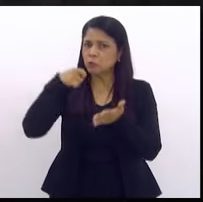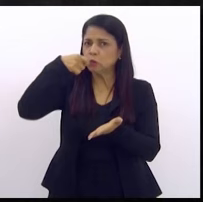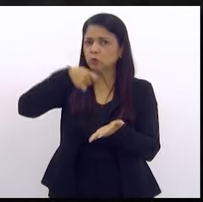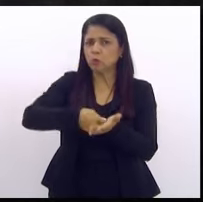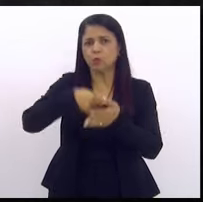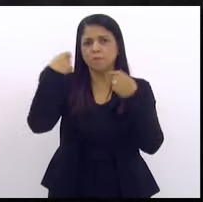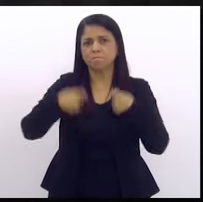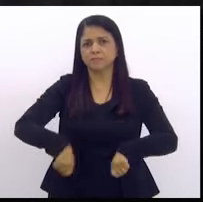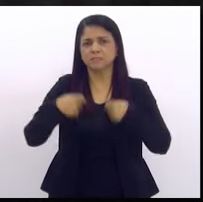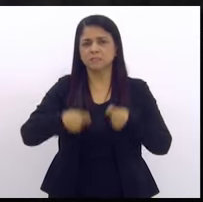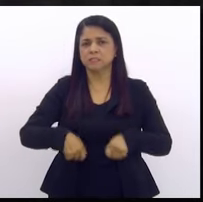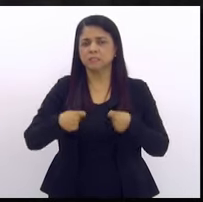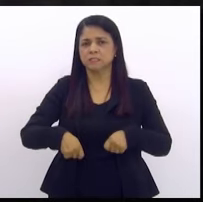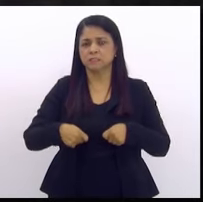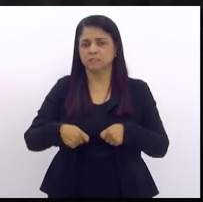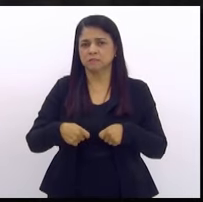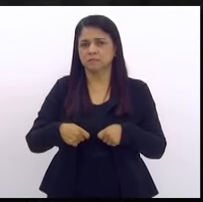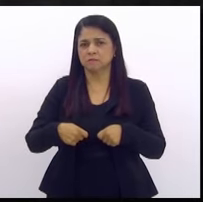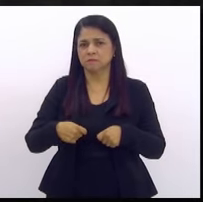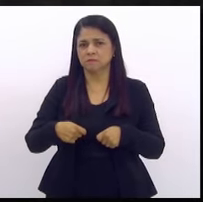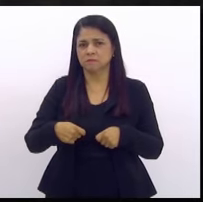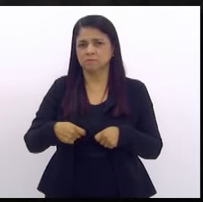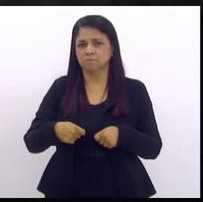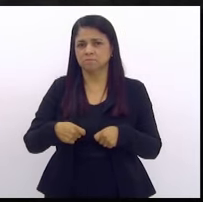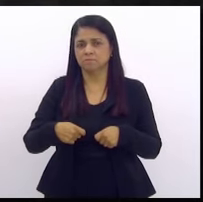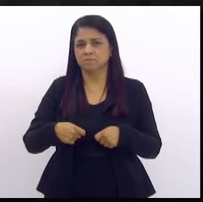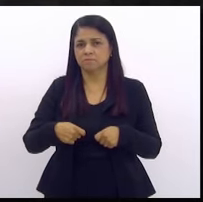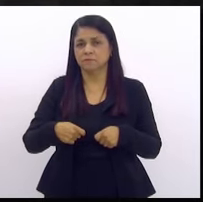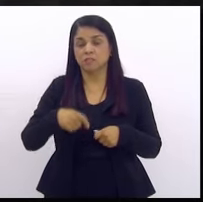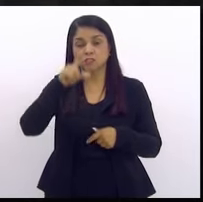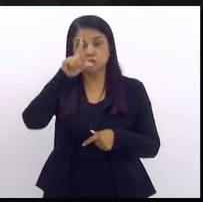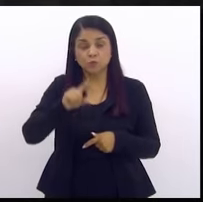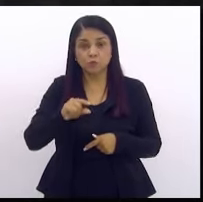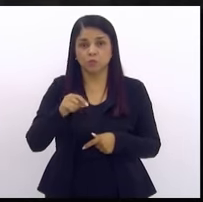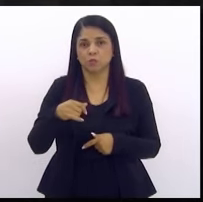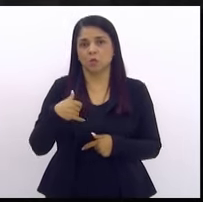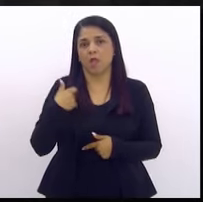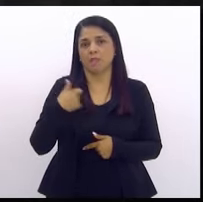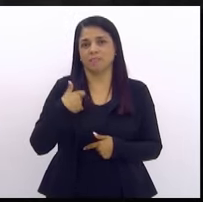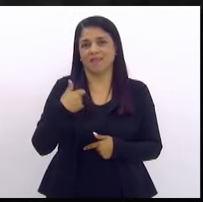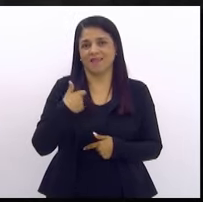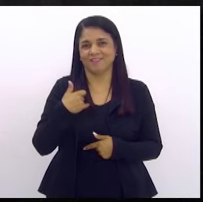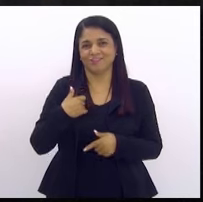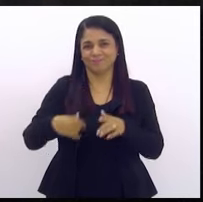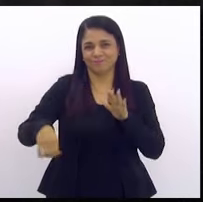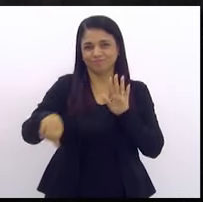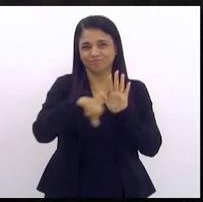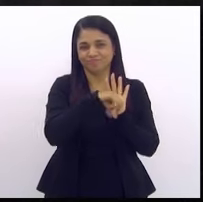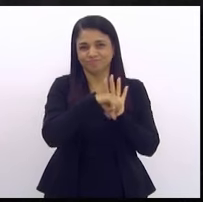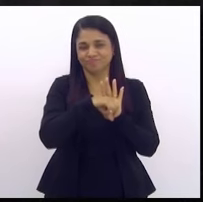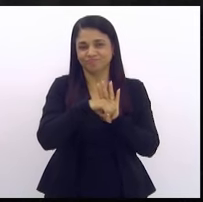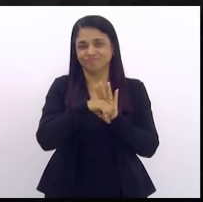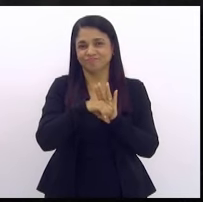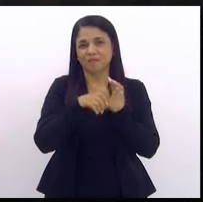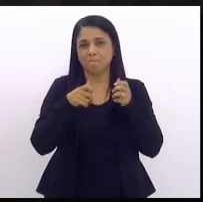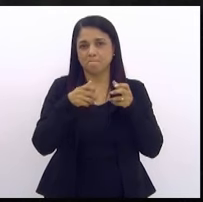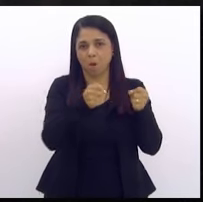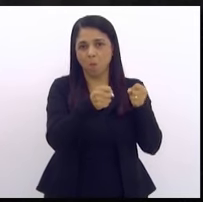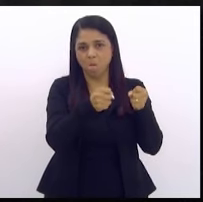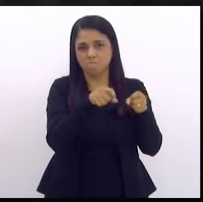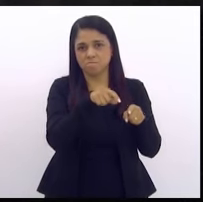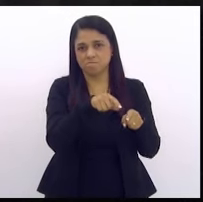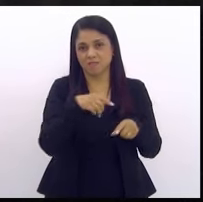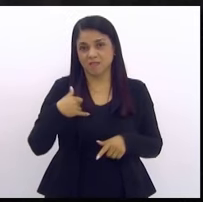e começando diminuindo, reduzindo a maioridade penal. Tem que ter coragem, senhor presidente, parar de fazer